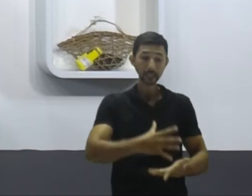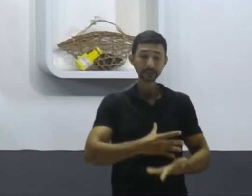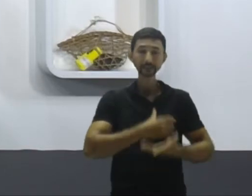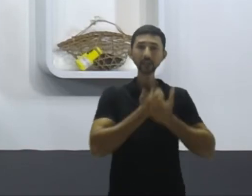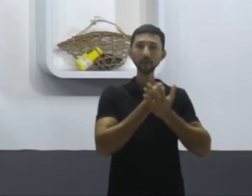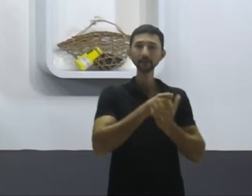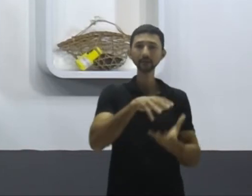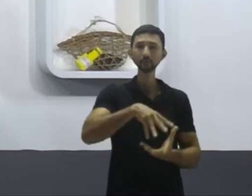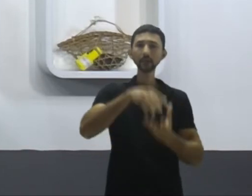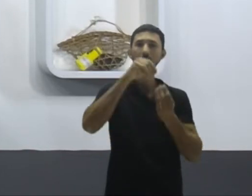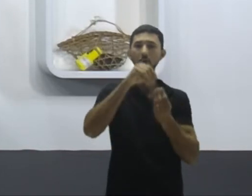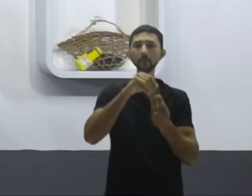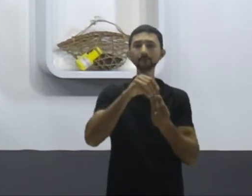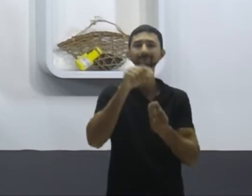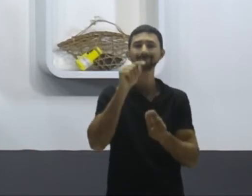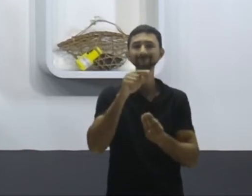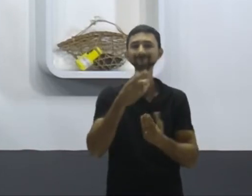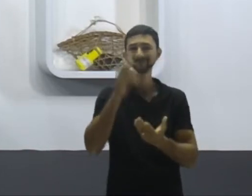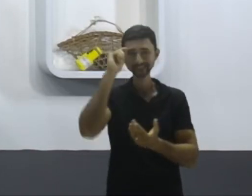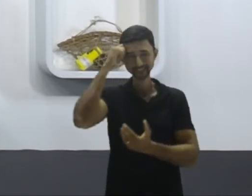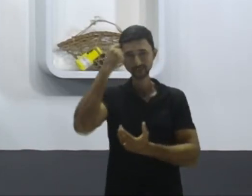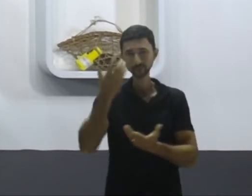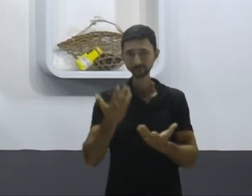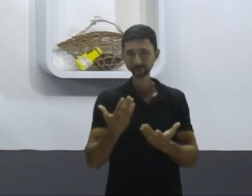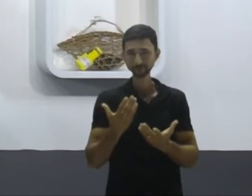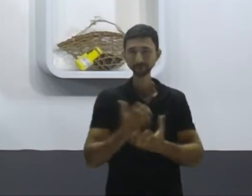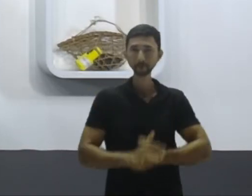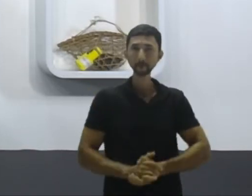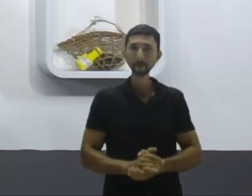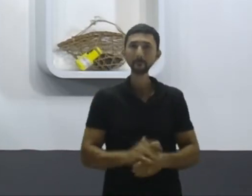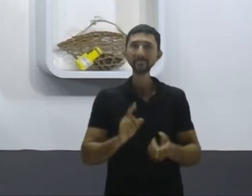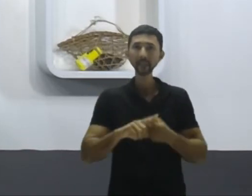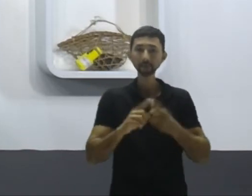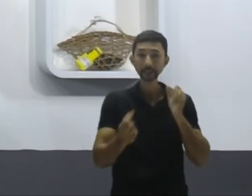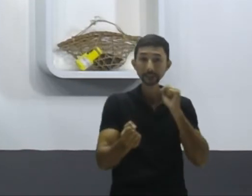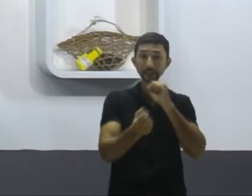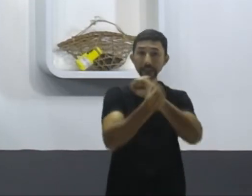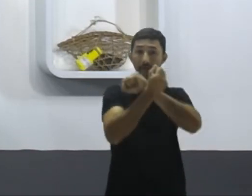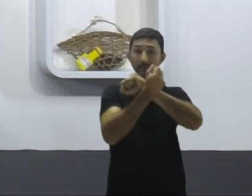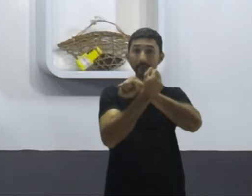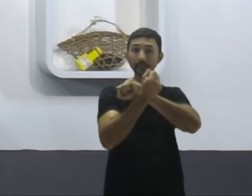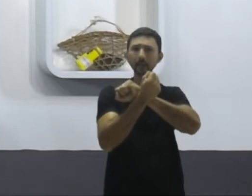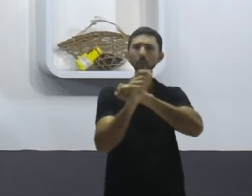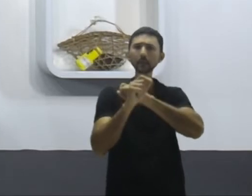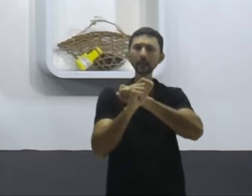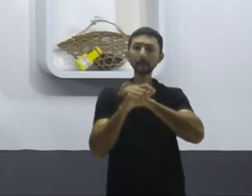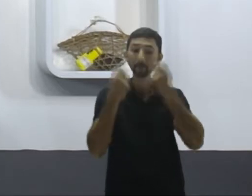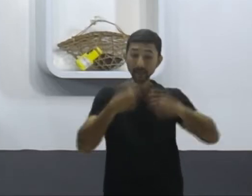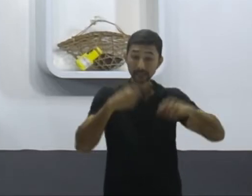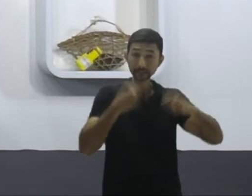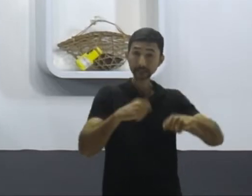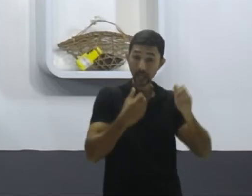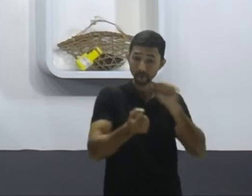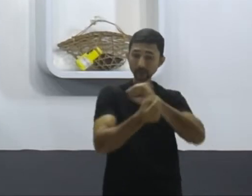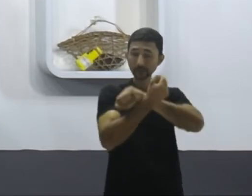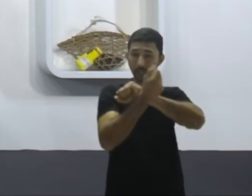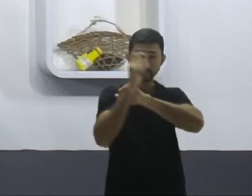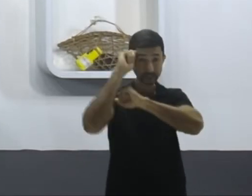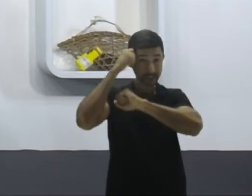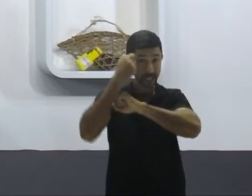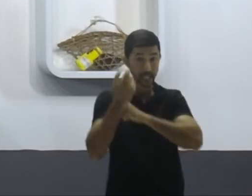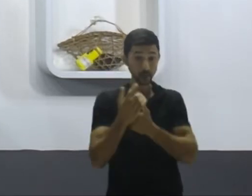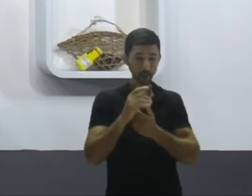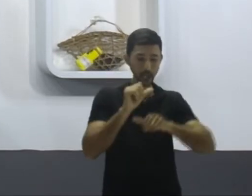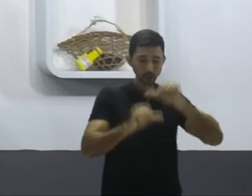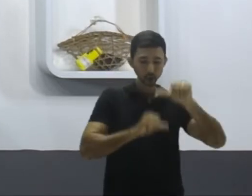salvação da alma desse indivíduo, certo? E a escravização era vista como um mal necessário, tá? Para que o